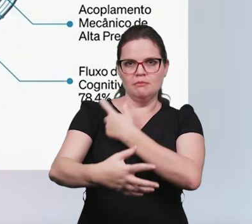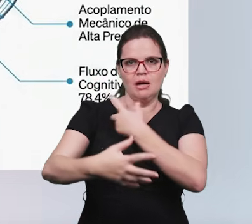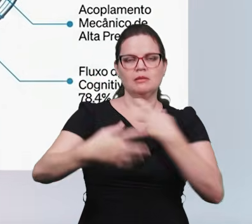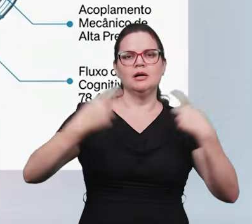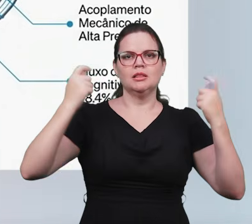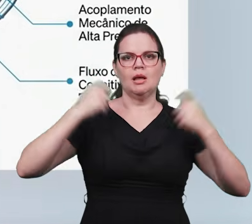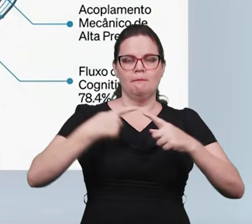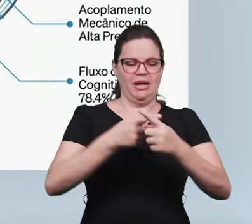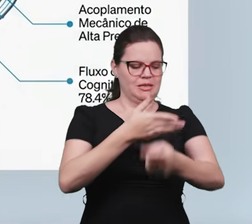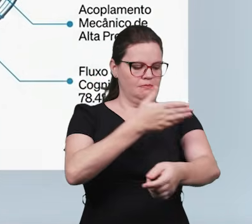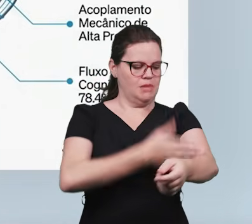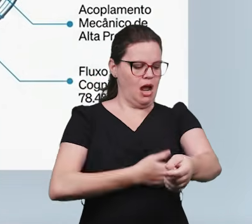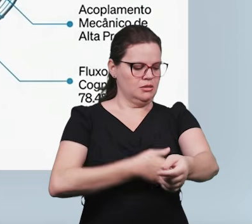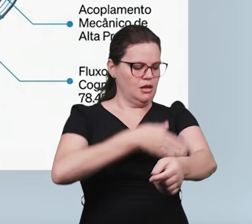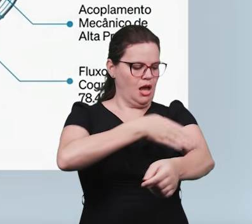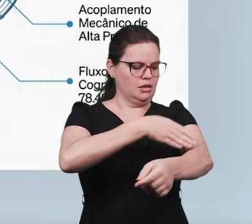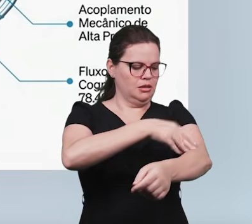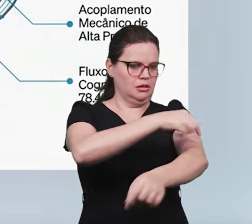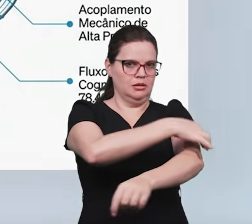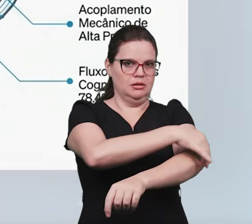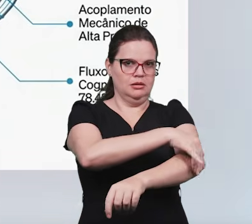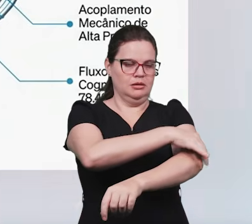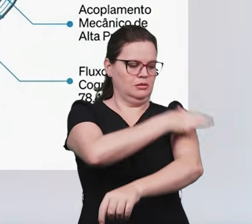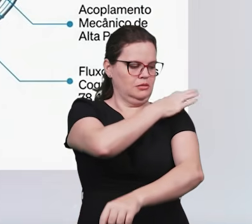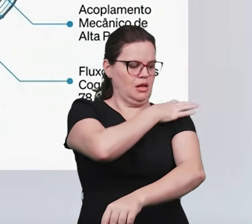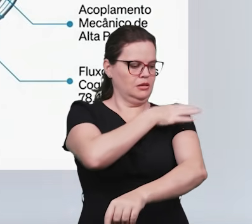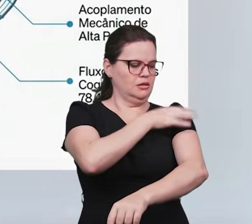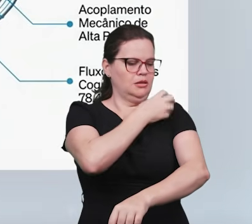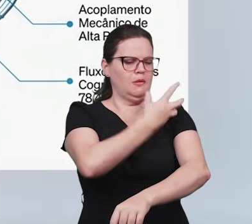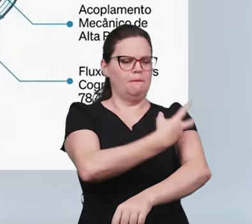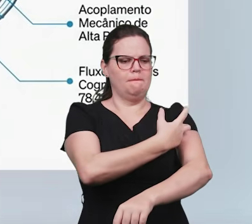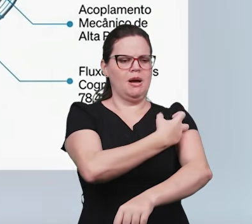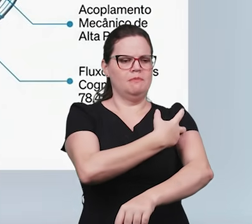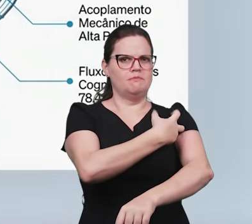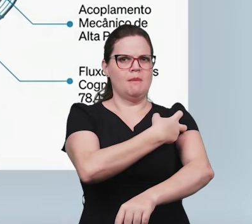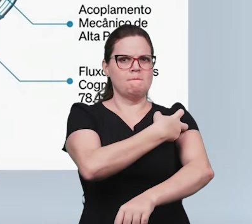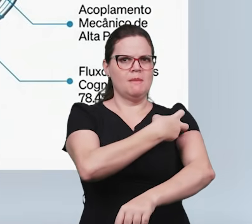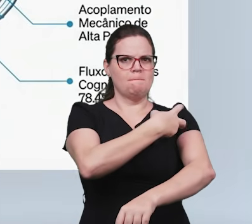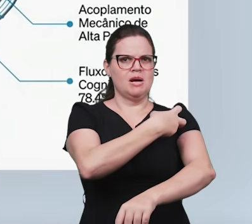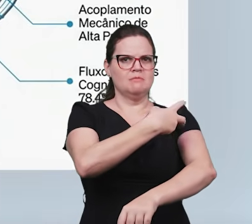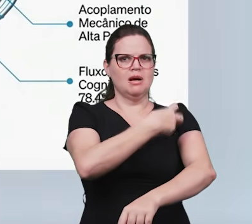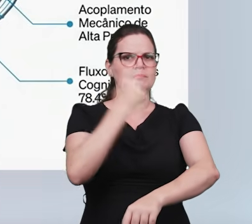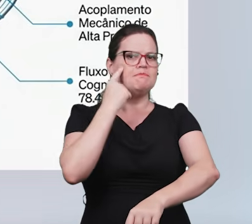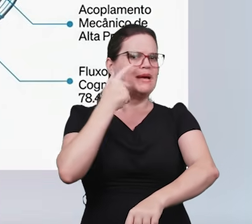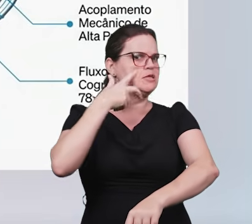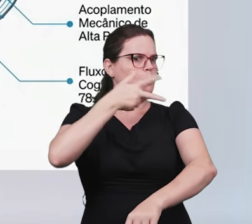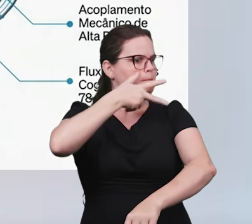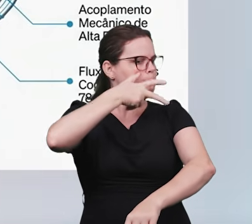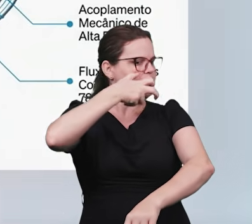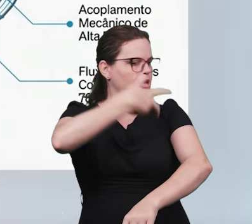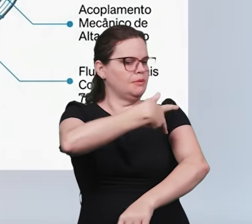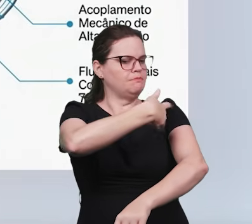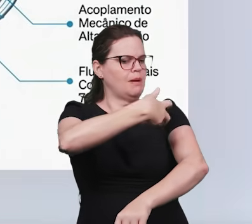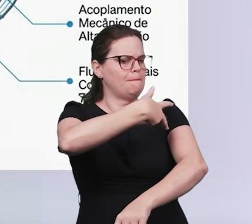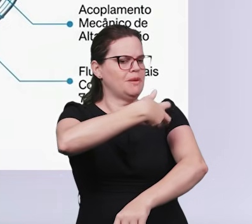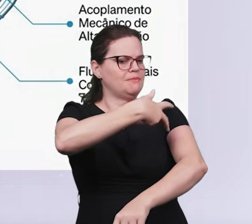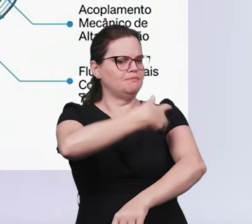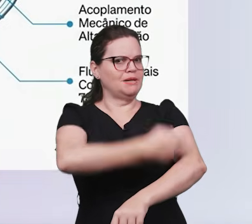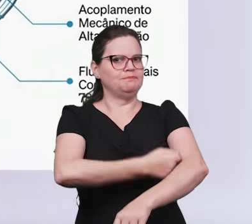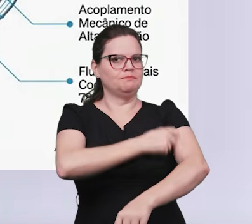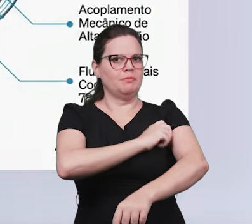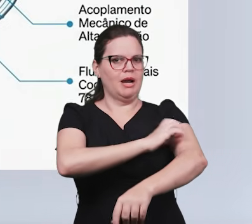captar os sinais aqui no ombro e fazer todo o movimento do braço, ainda de forma menos natural, né? Pode passar o